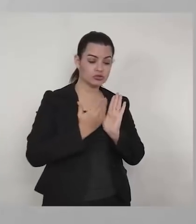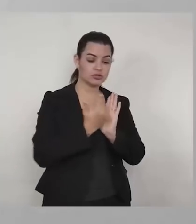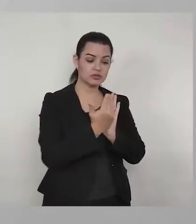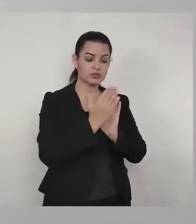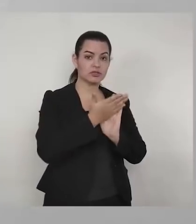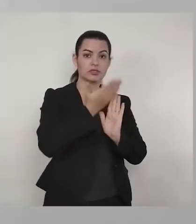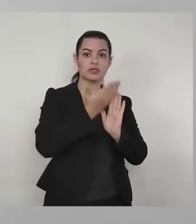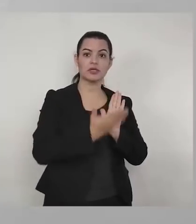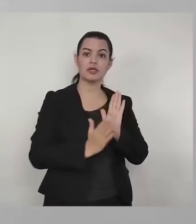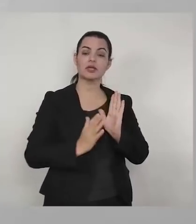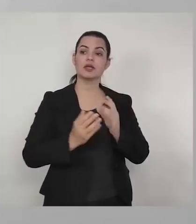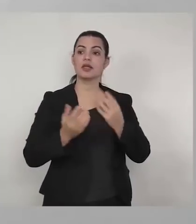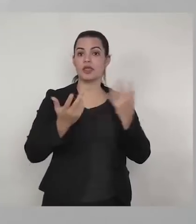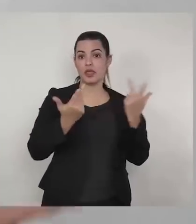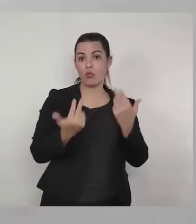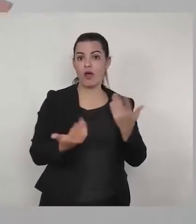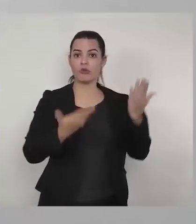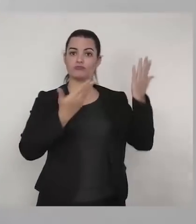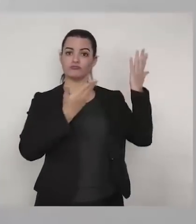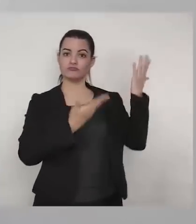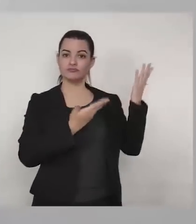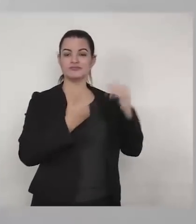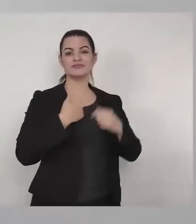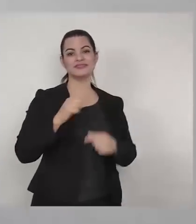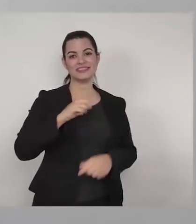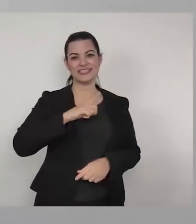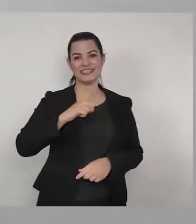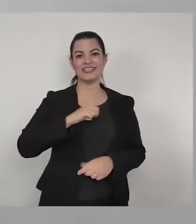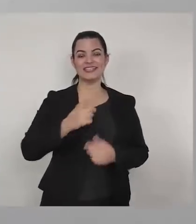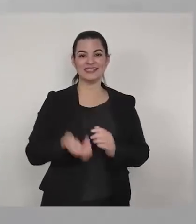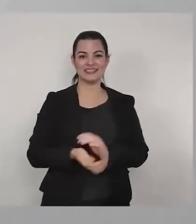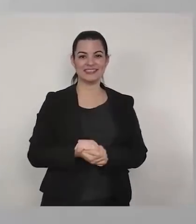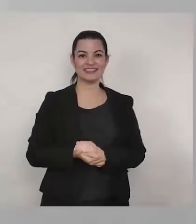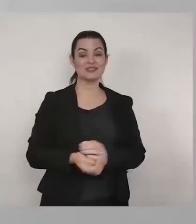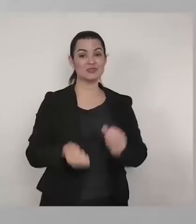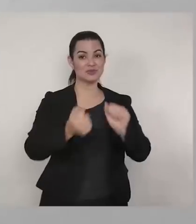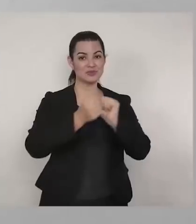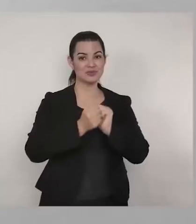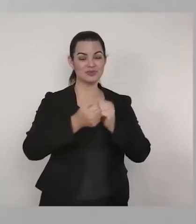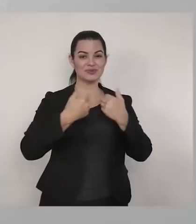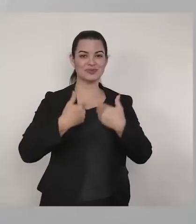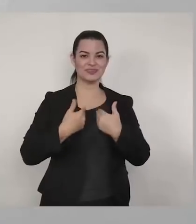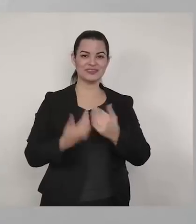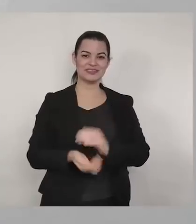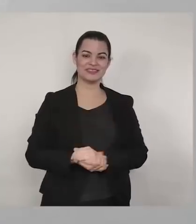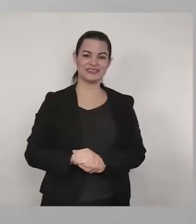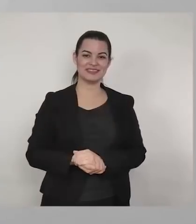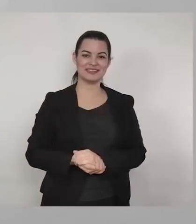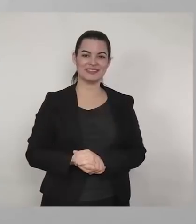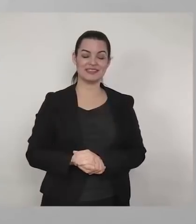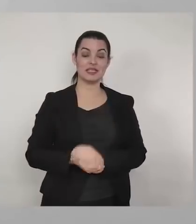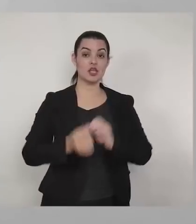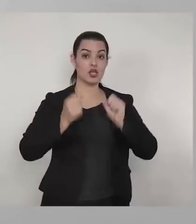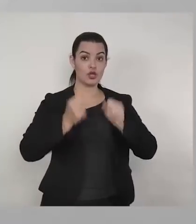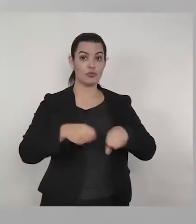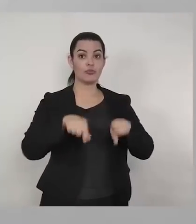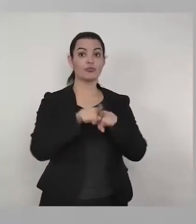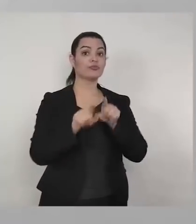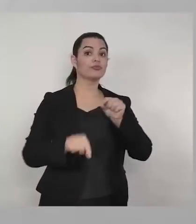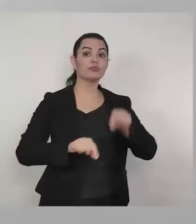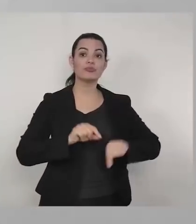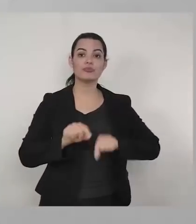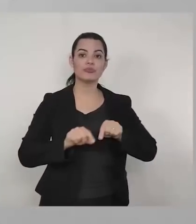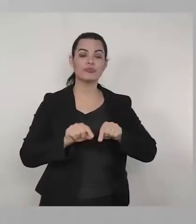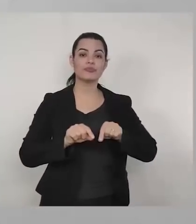os estados, como esse que eu tenho aqui para me acompanhar agora. Podemos ter